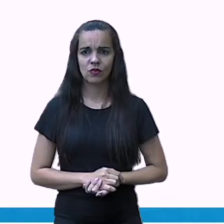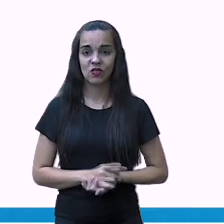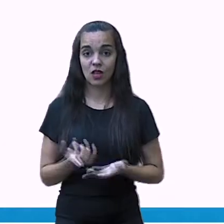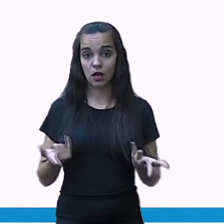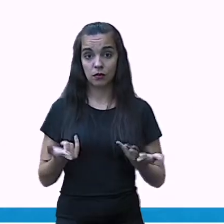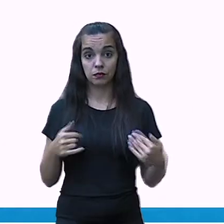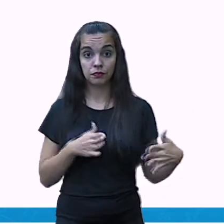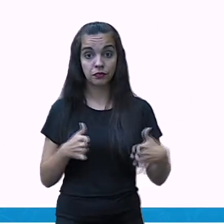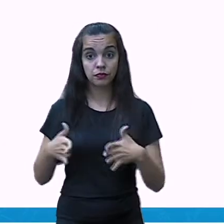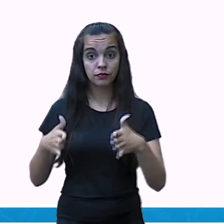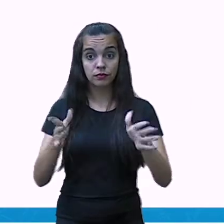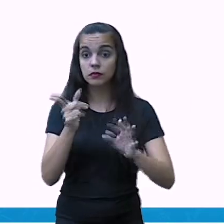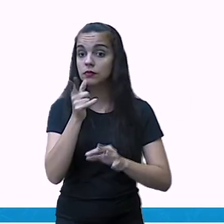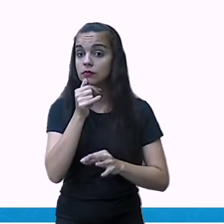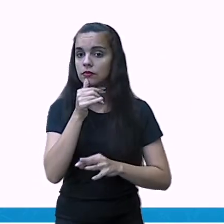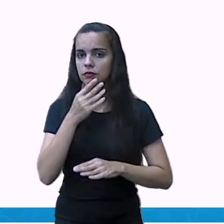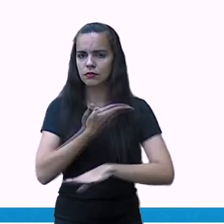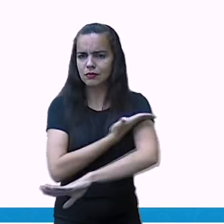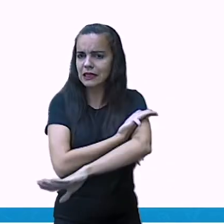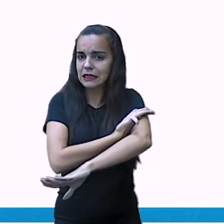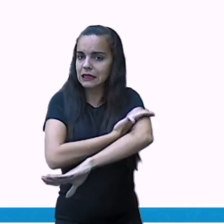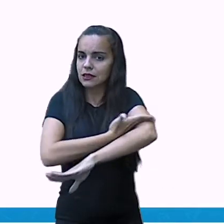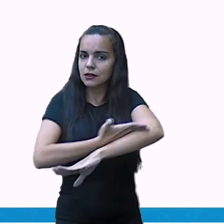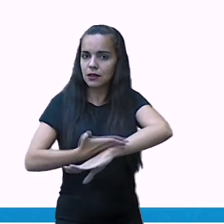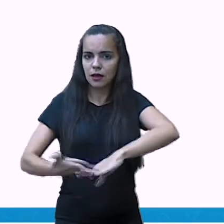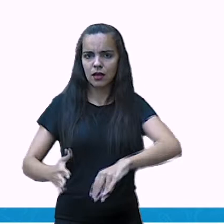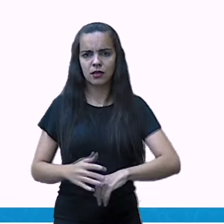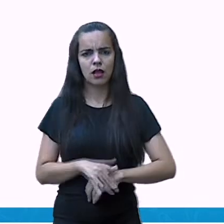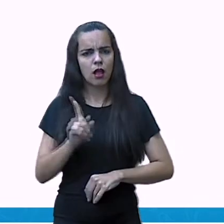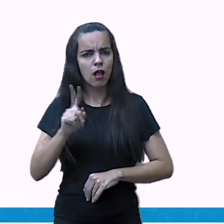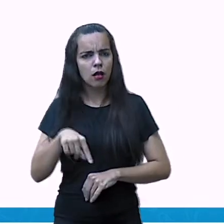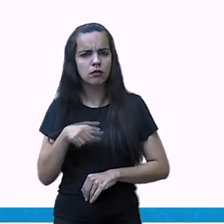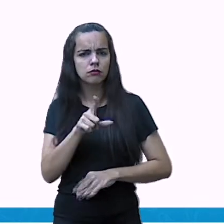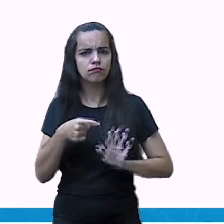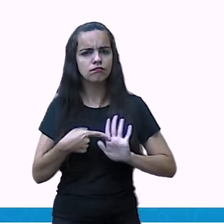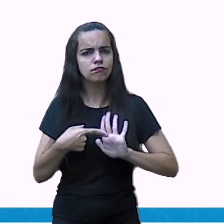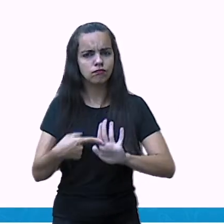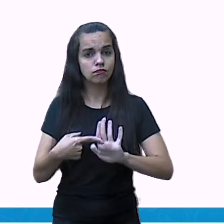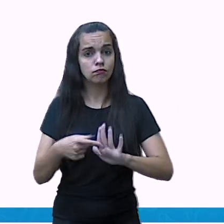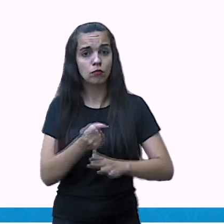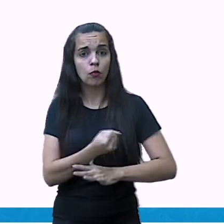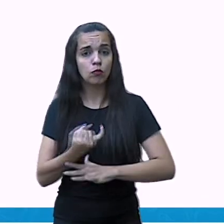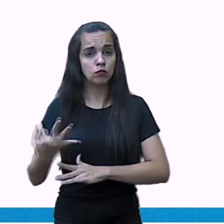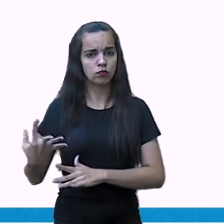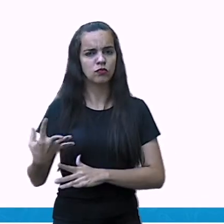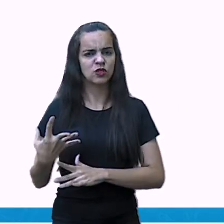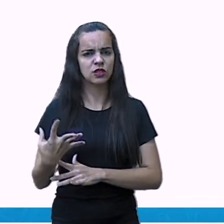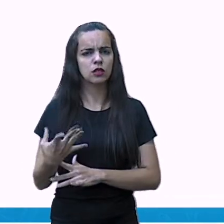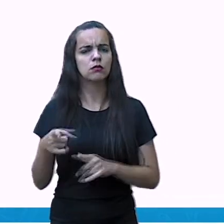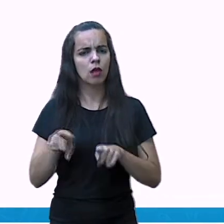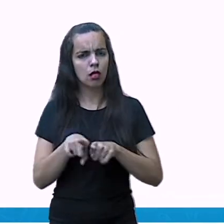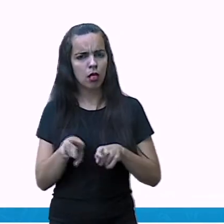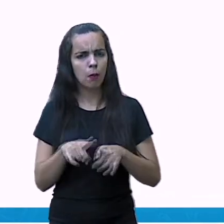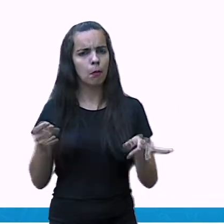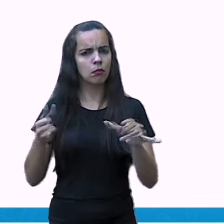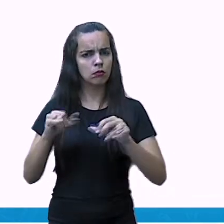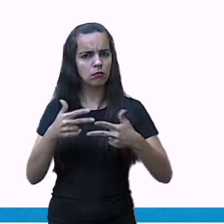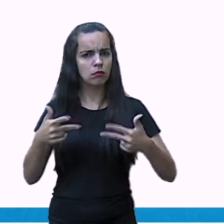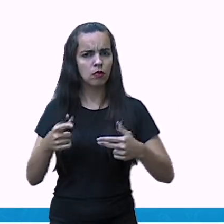Nós temos os rios de águas brancas. São aqueles que apresentam uma grande quantidade de